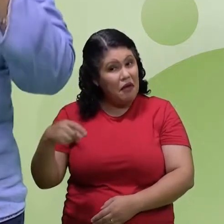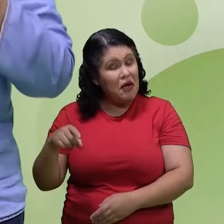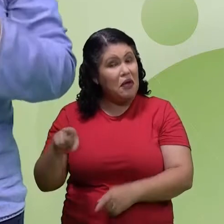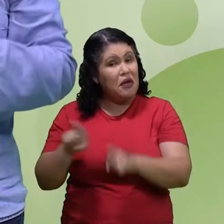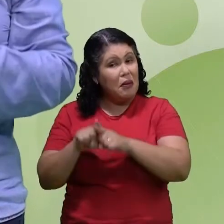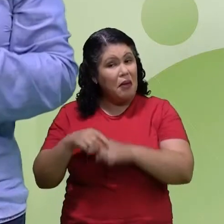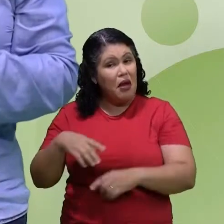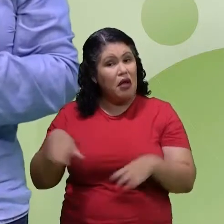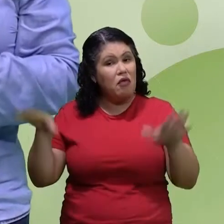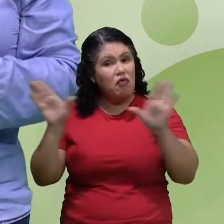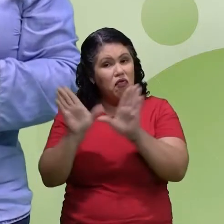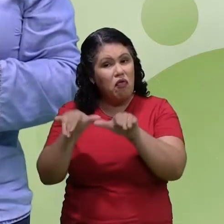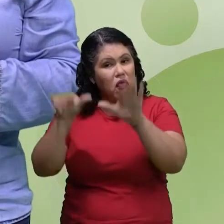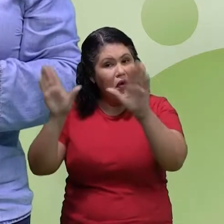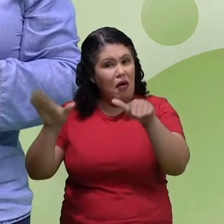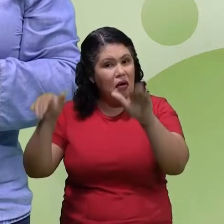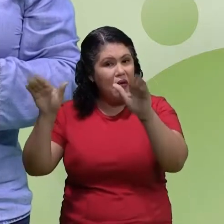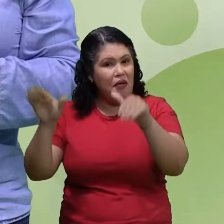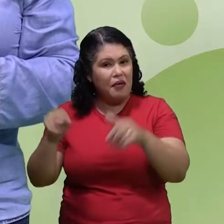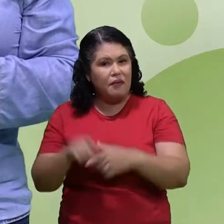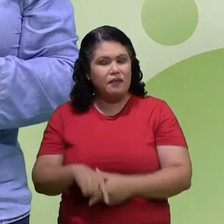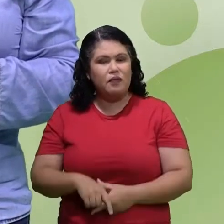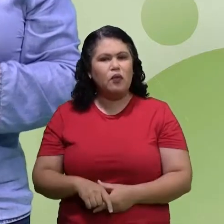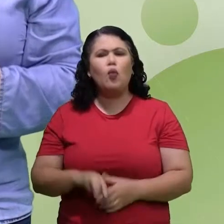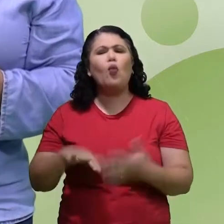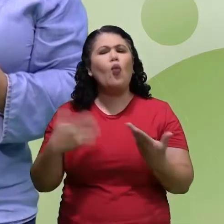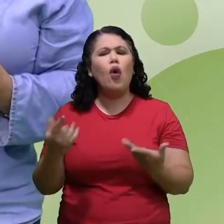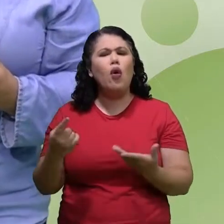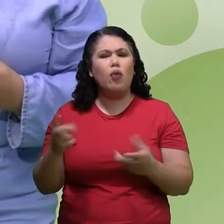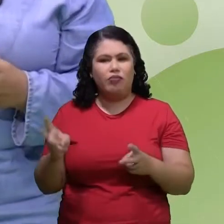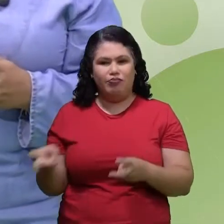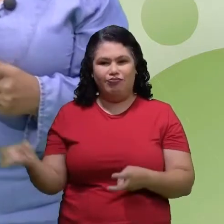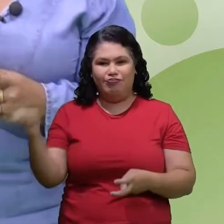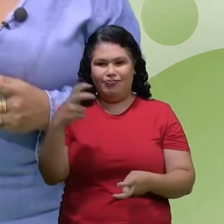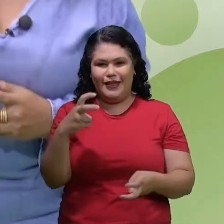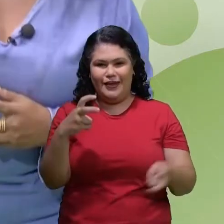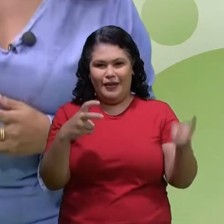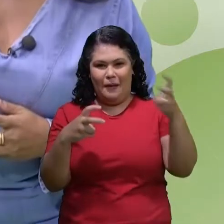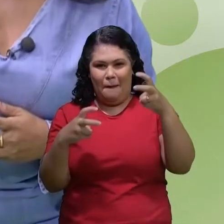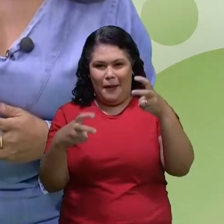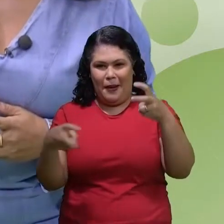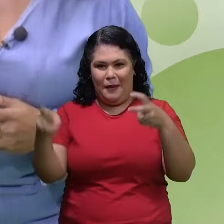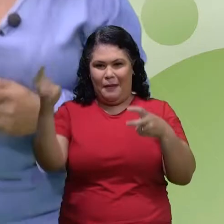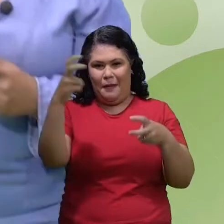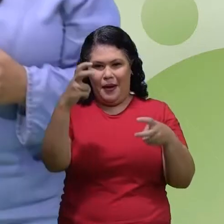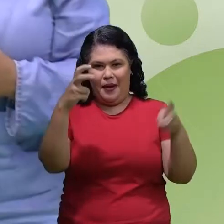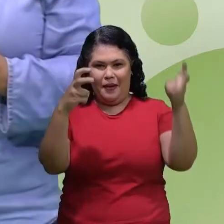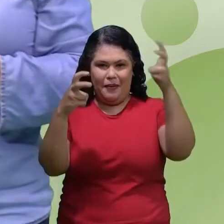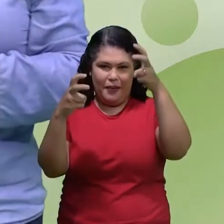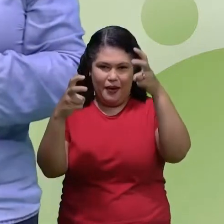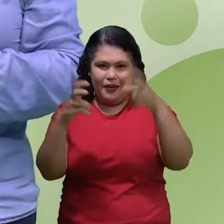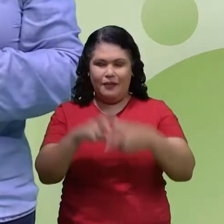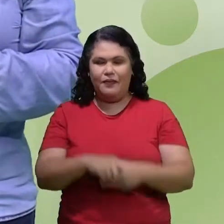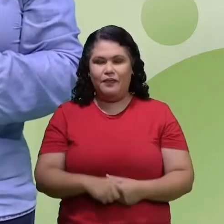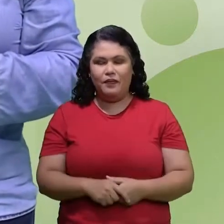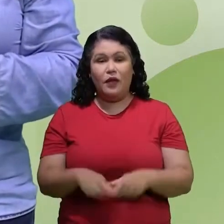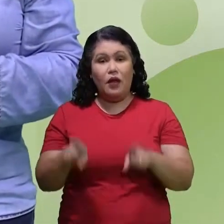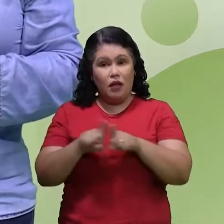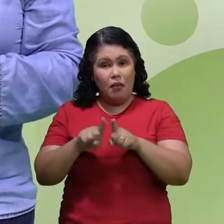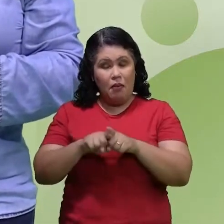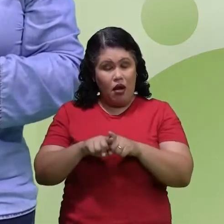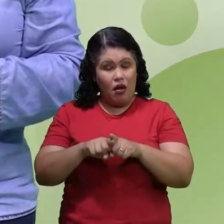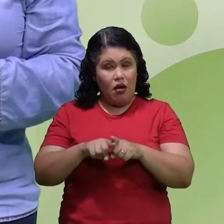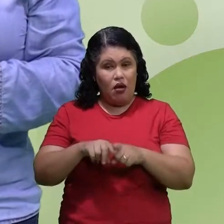um outro que vocês estão vendo aí? Preguiça? É, a preguiça. E vocês também estão